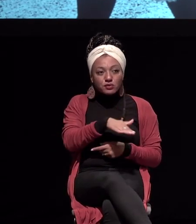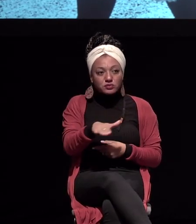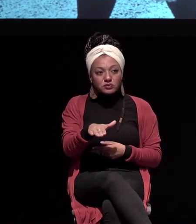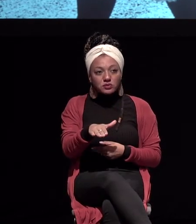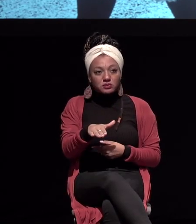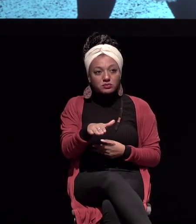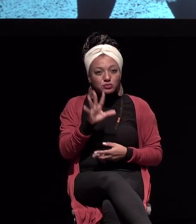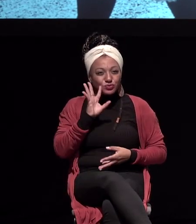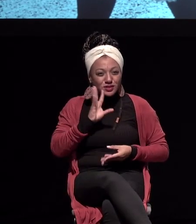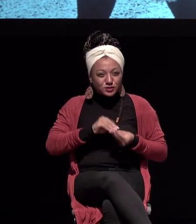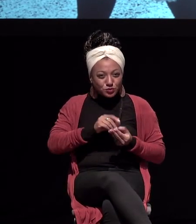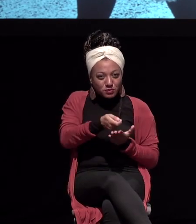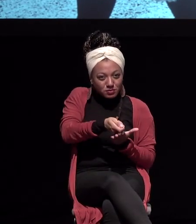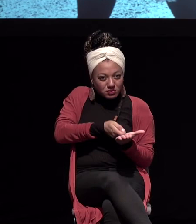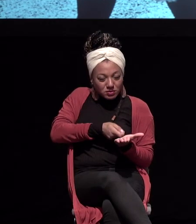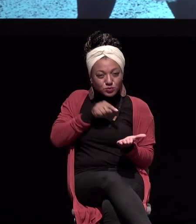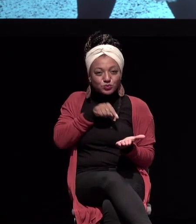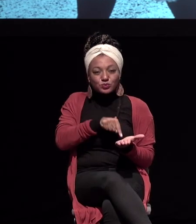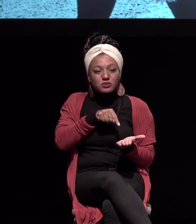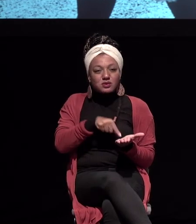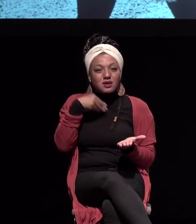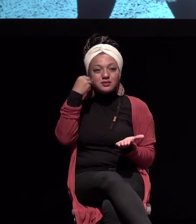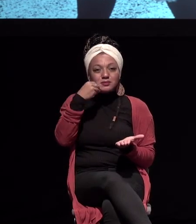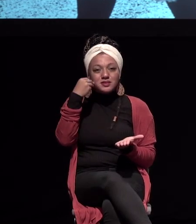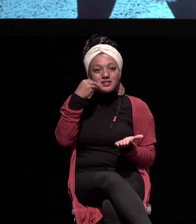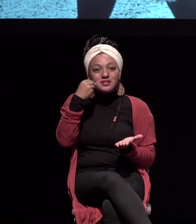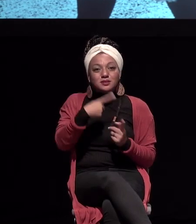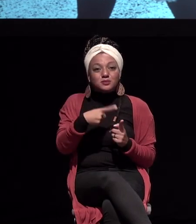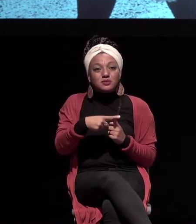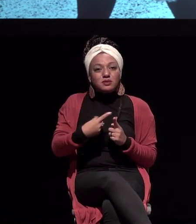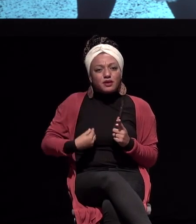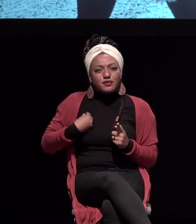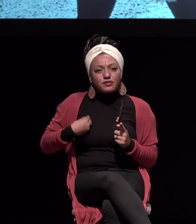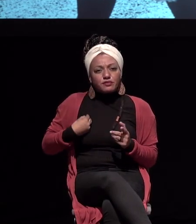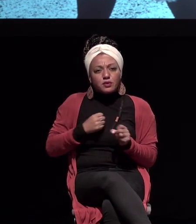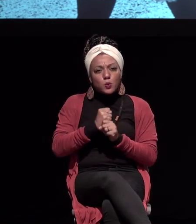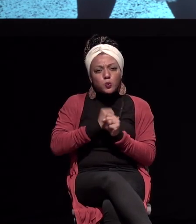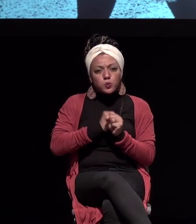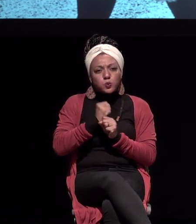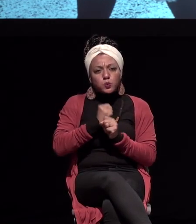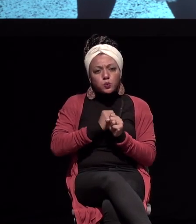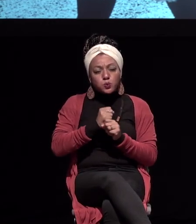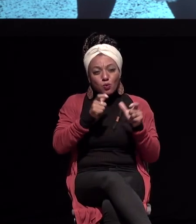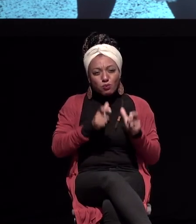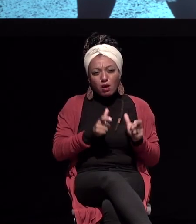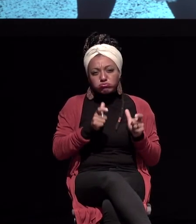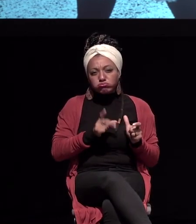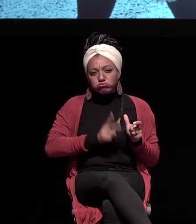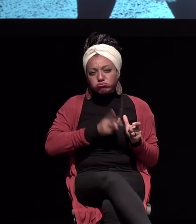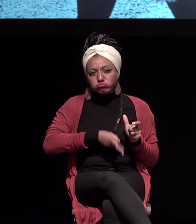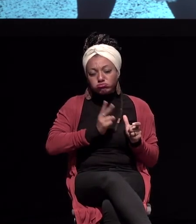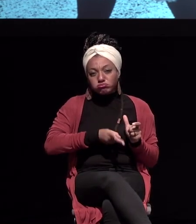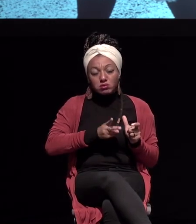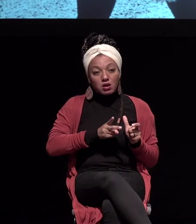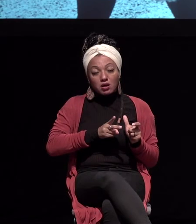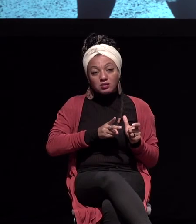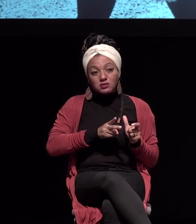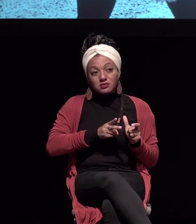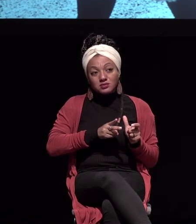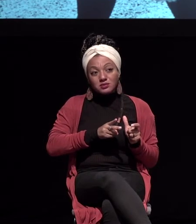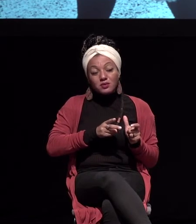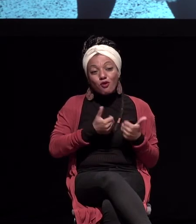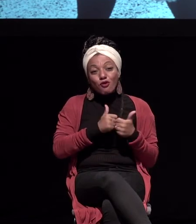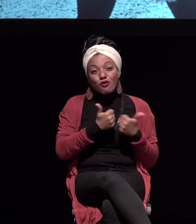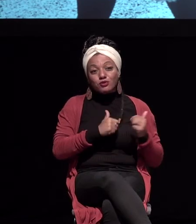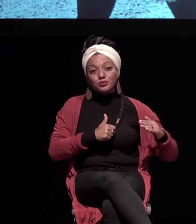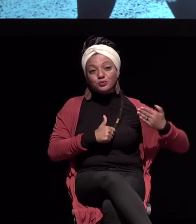na conclusão, principalmente a experiência de ter saído do bairro a primeira vez com os colegas, de ter atravessado a ponte para lá,